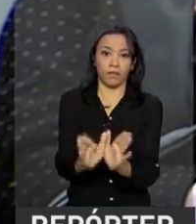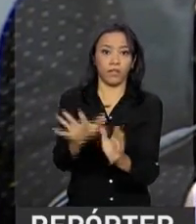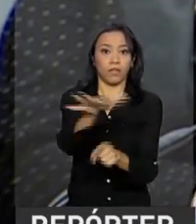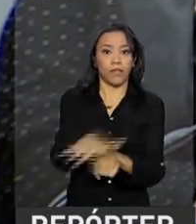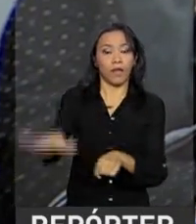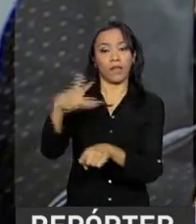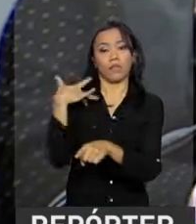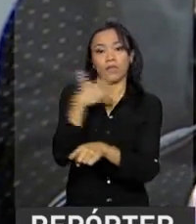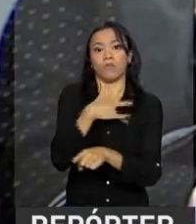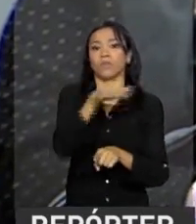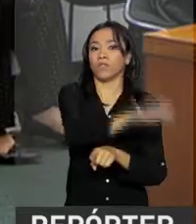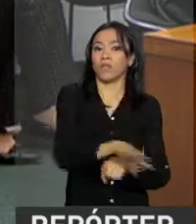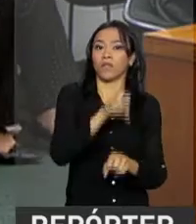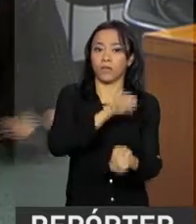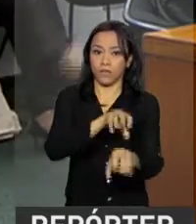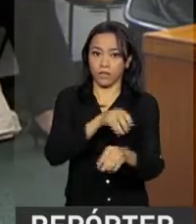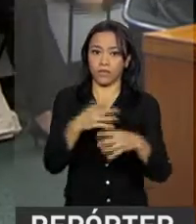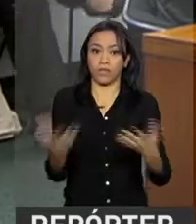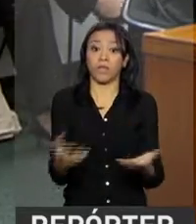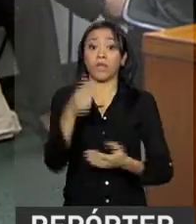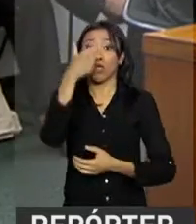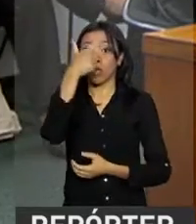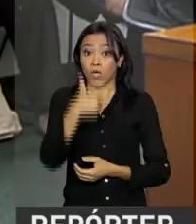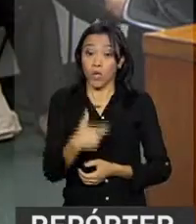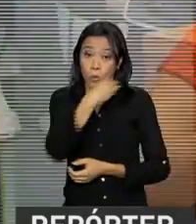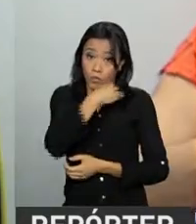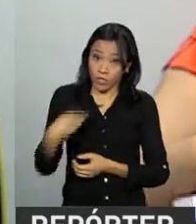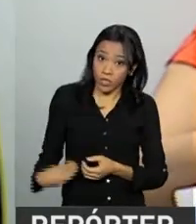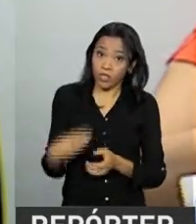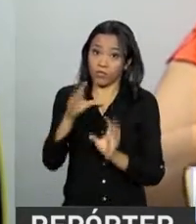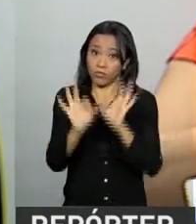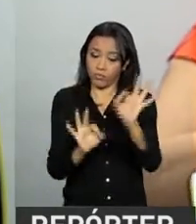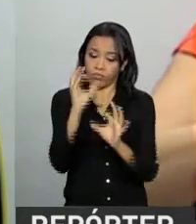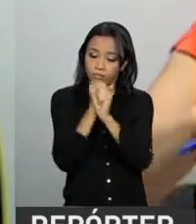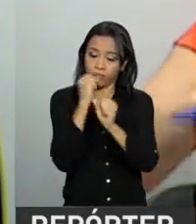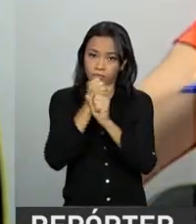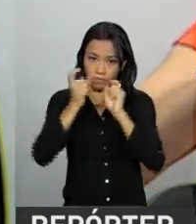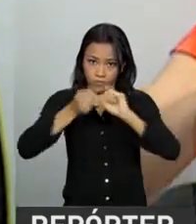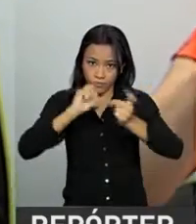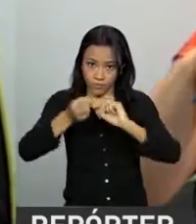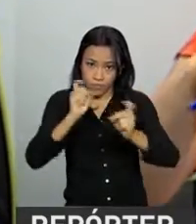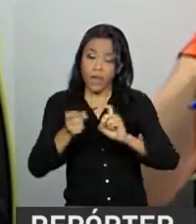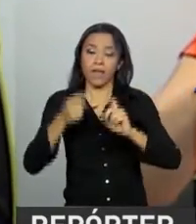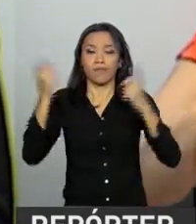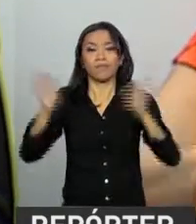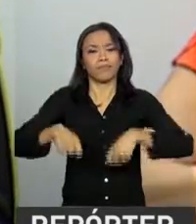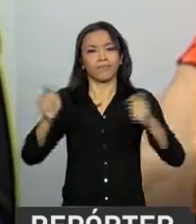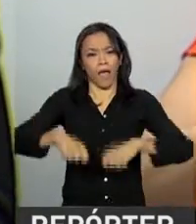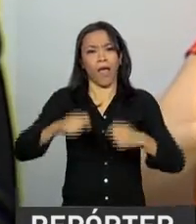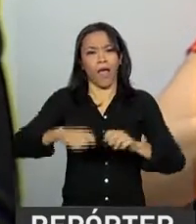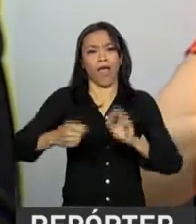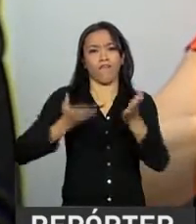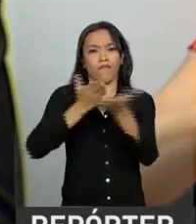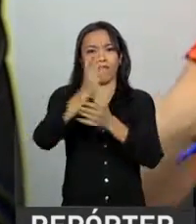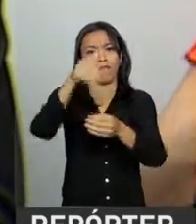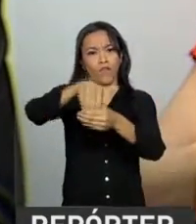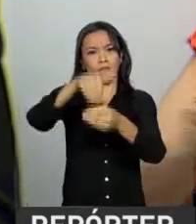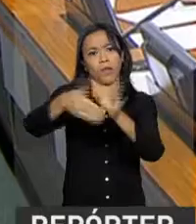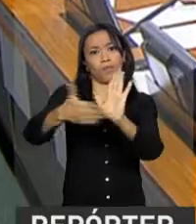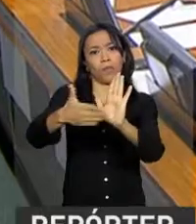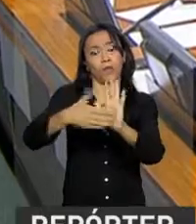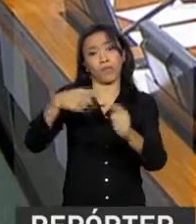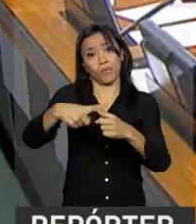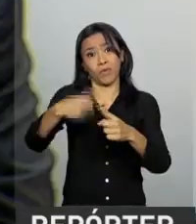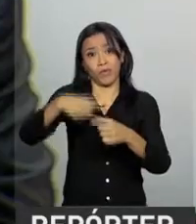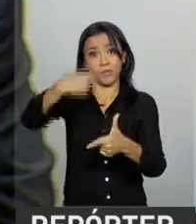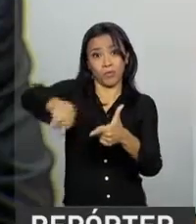saúde e de educação. Para o ministro do Planejamento, é preciso aprovar a proposta porque a situação financeira do país